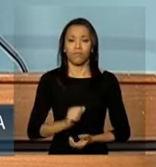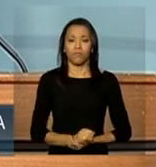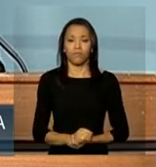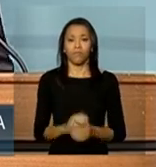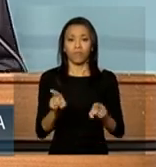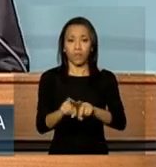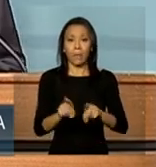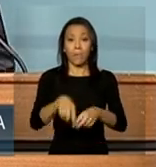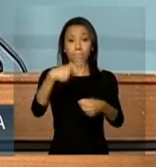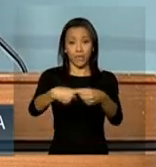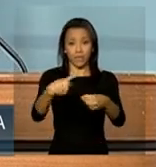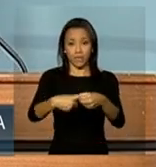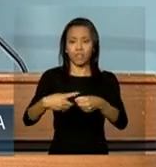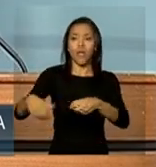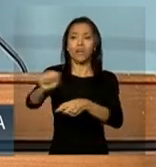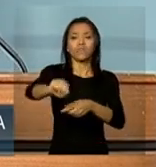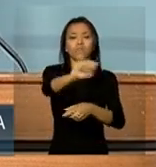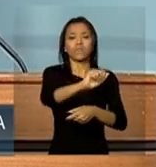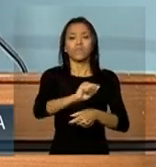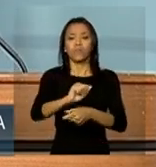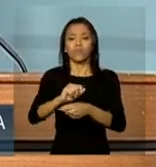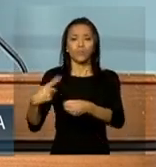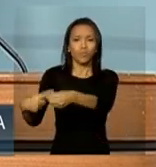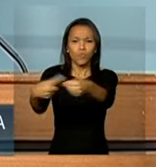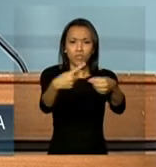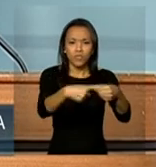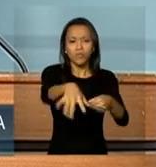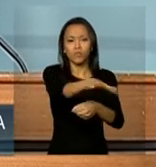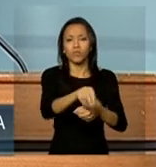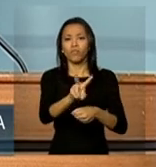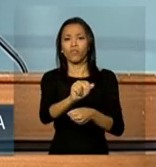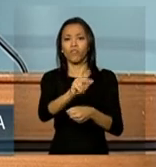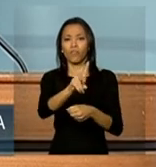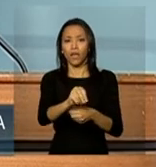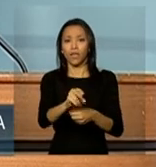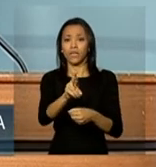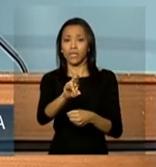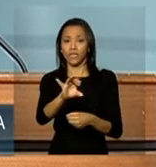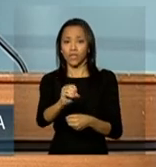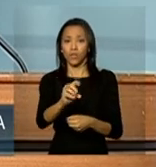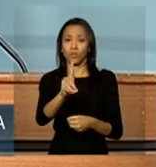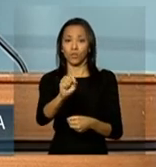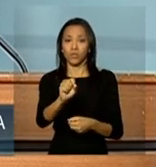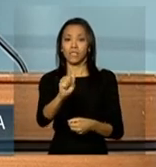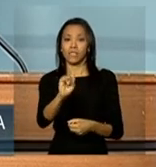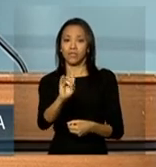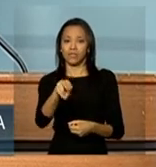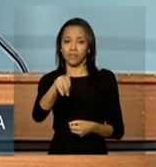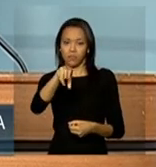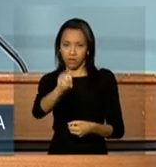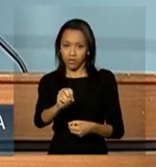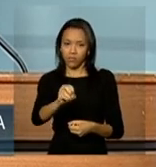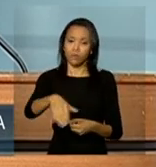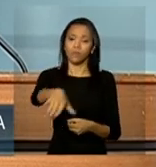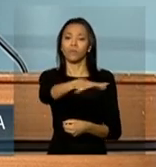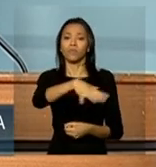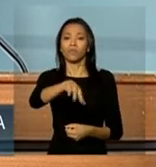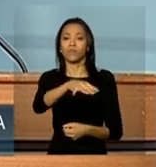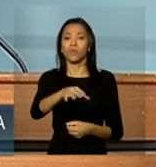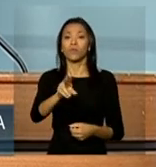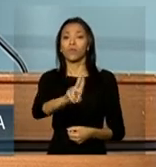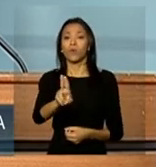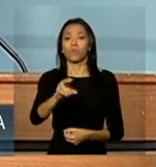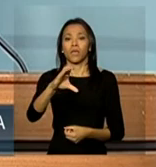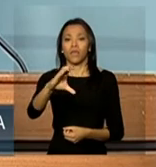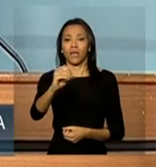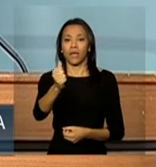Presidente da Associação dos Municípios do Vale do Rio dos Sinos e prefeito de Campo Bom, Faisal Caran.